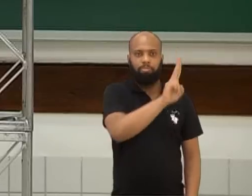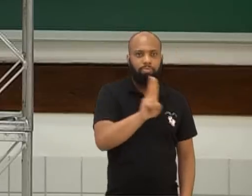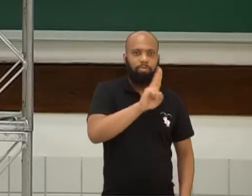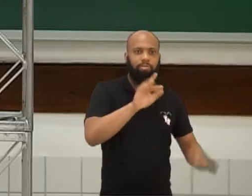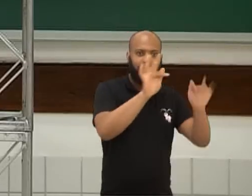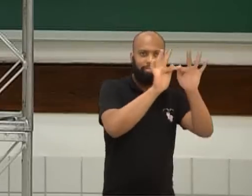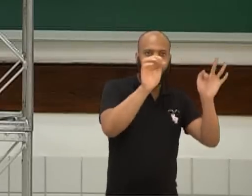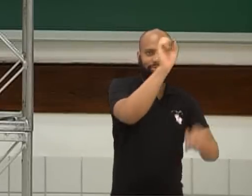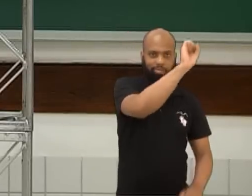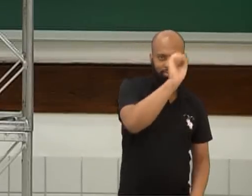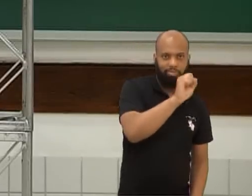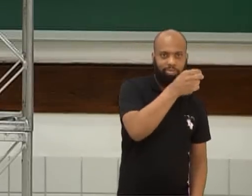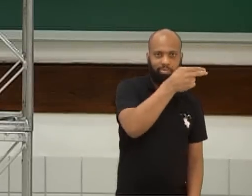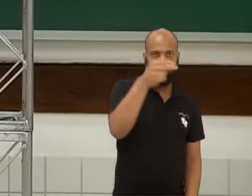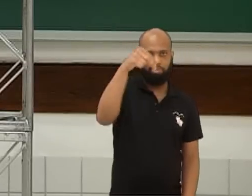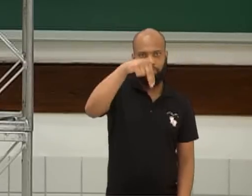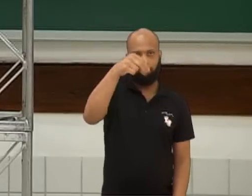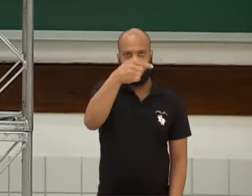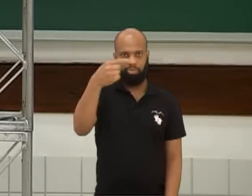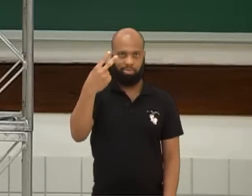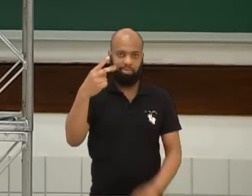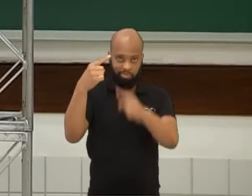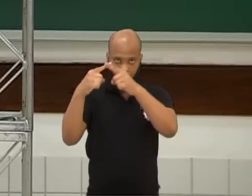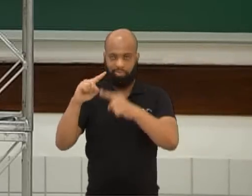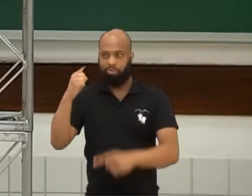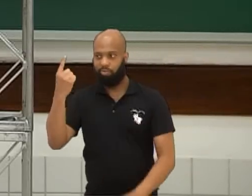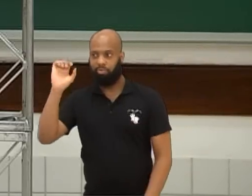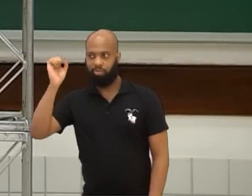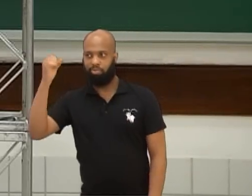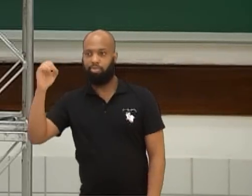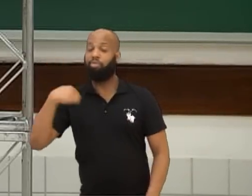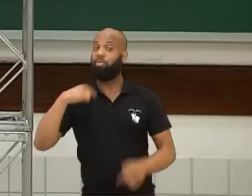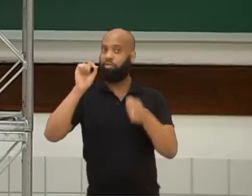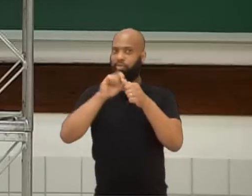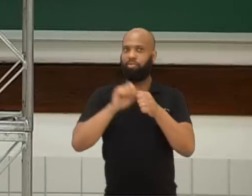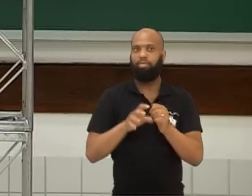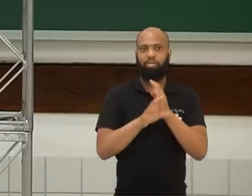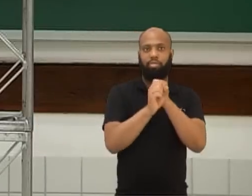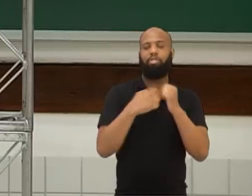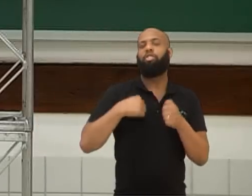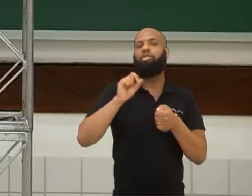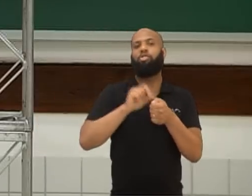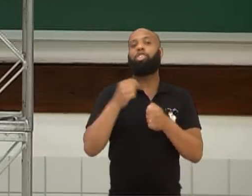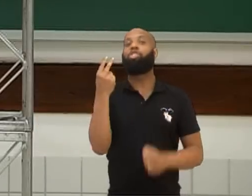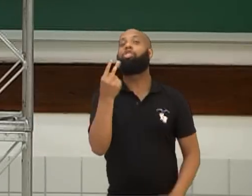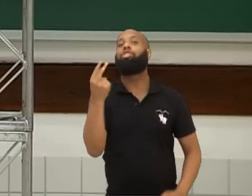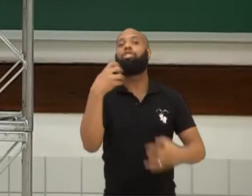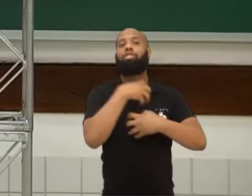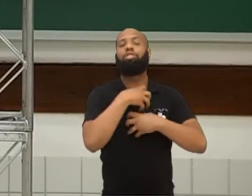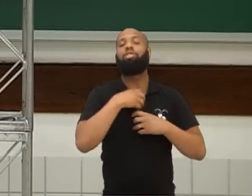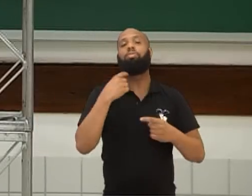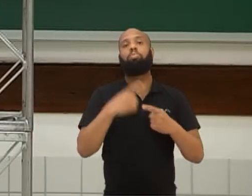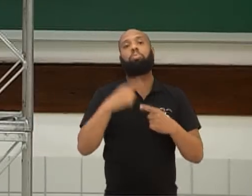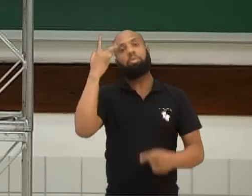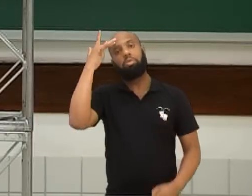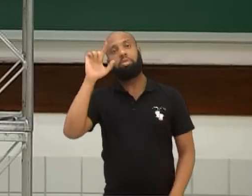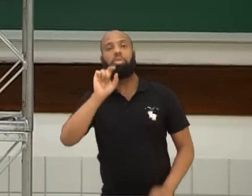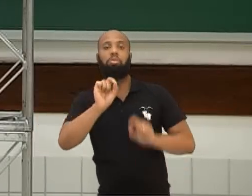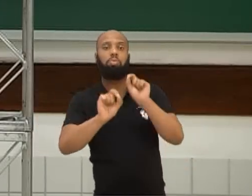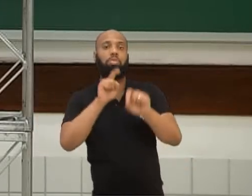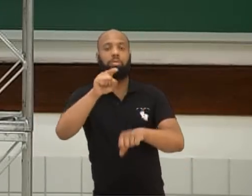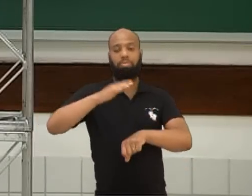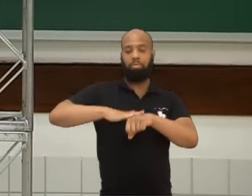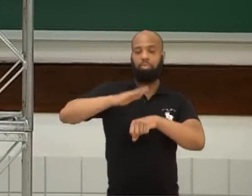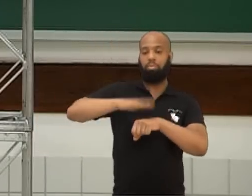continha? Bom, gente, eu fiz a continha, tá? Mas eu também desenhei, fiz as duas maneiras, porque eu não sei qual que você